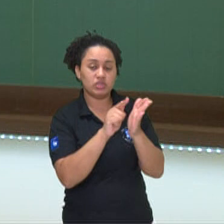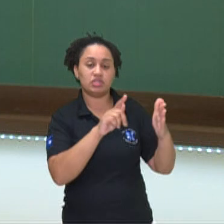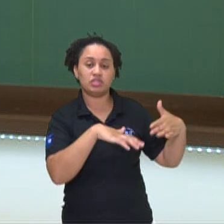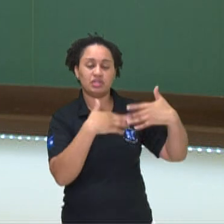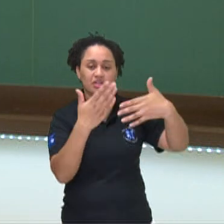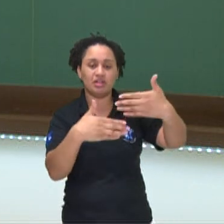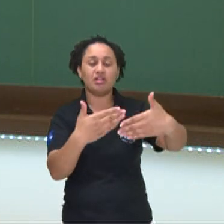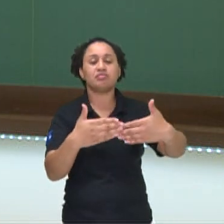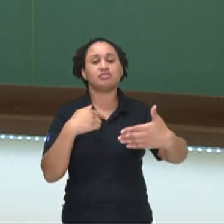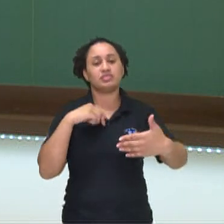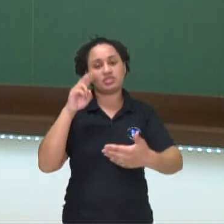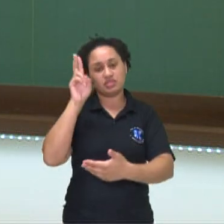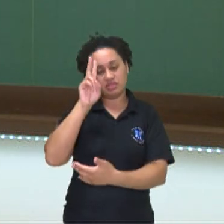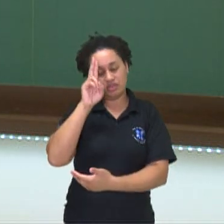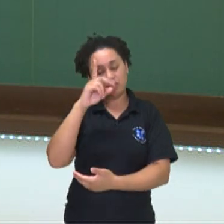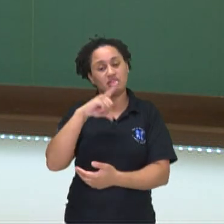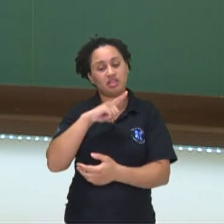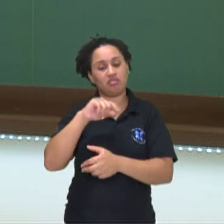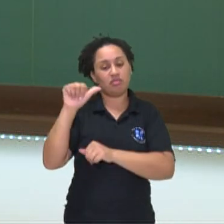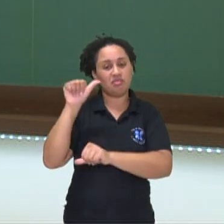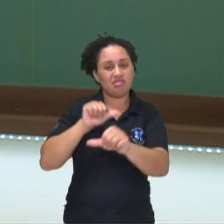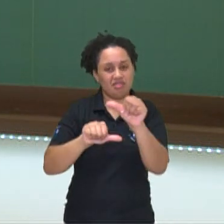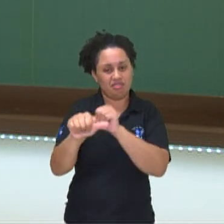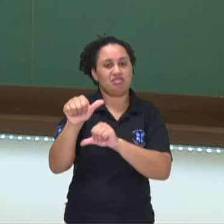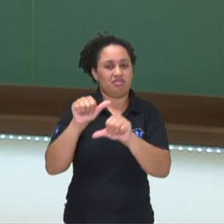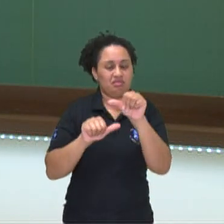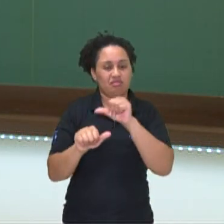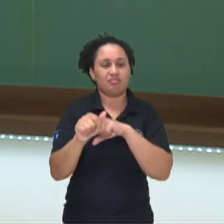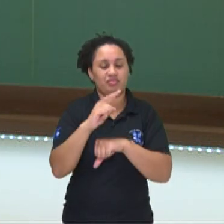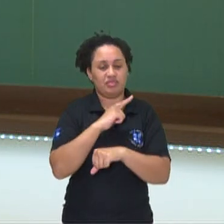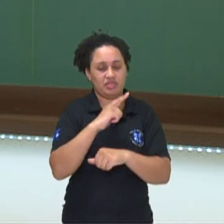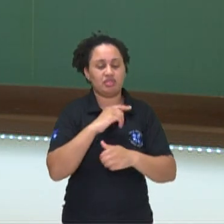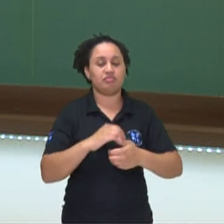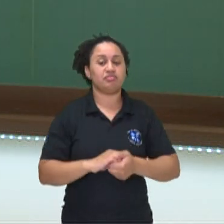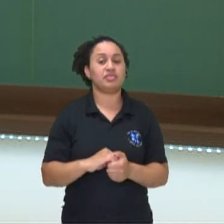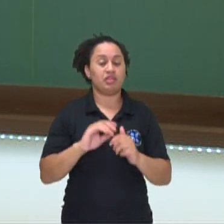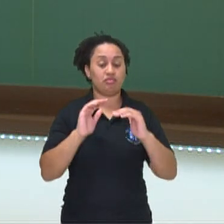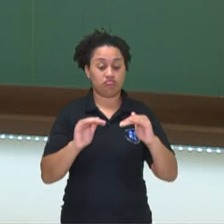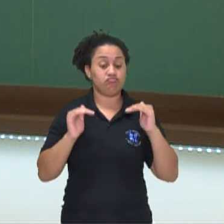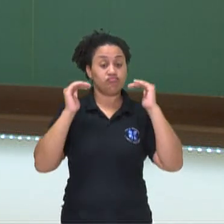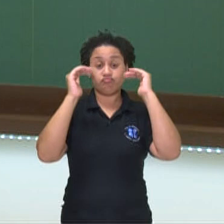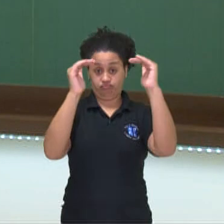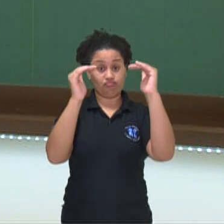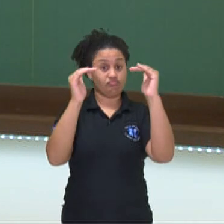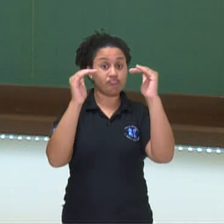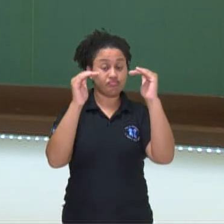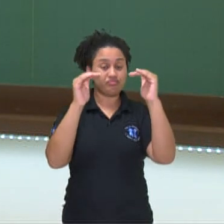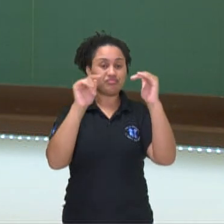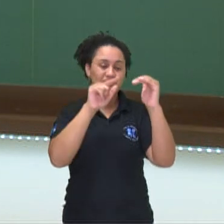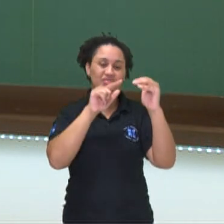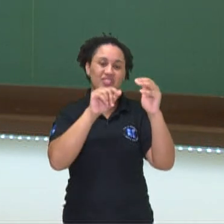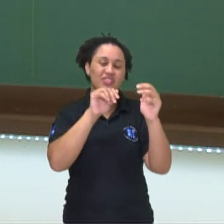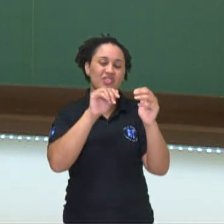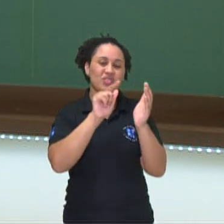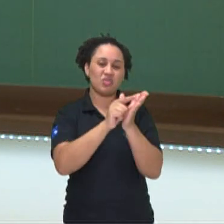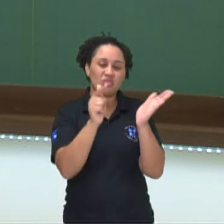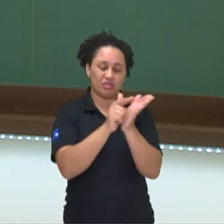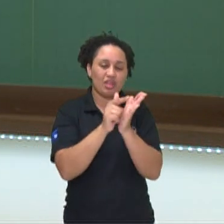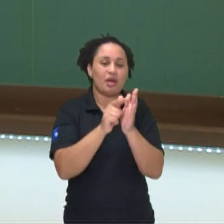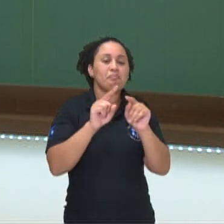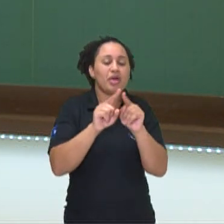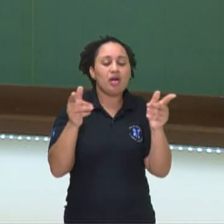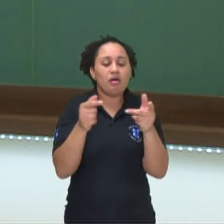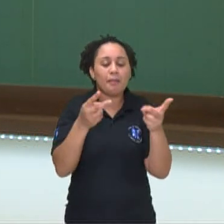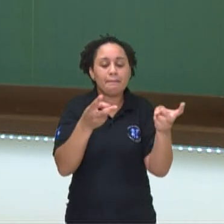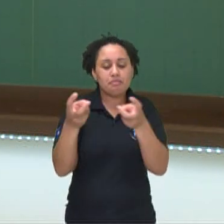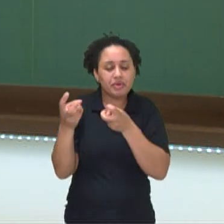sua história, ele veio sofrendo transformações. Nós tivemos o auge do jornal, porém, atualmente percebe-se que o